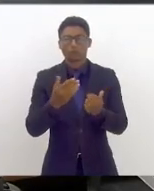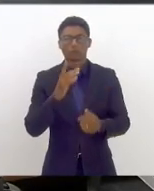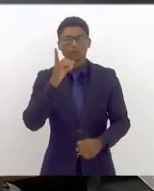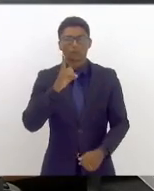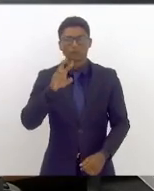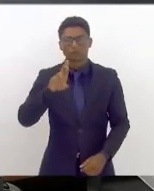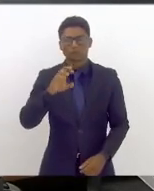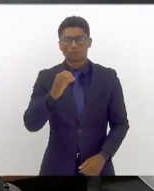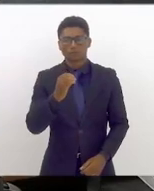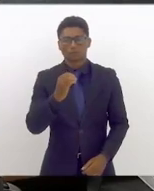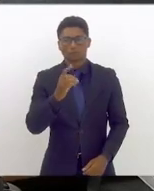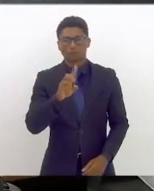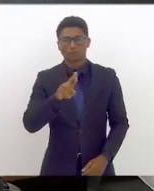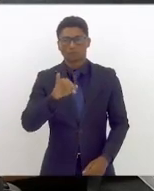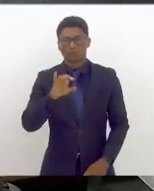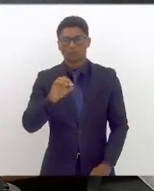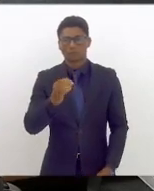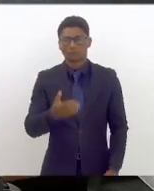Rodrigo